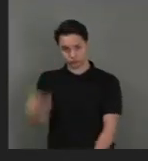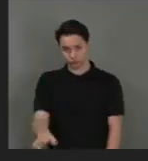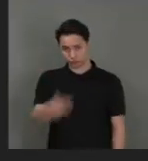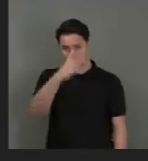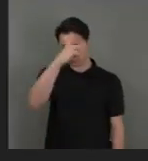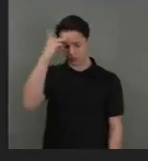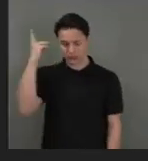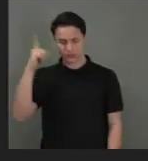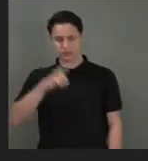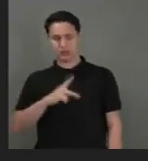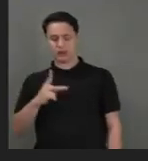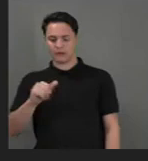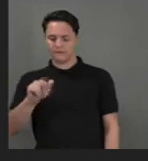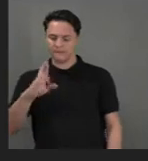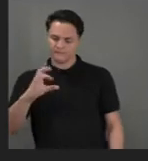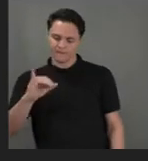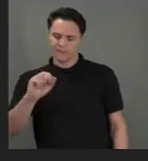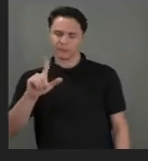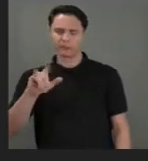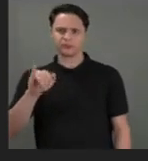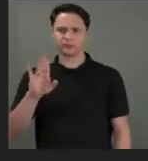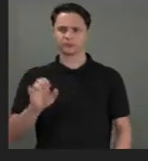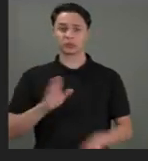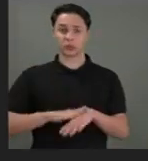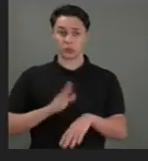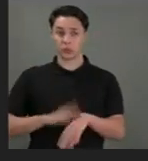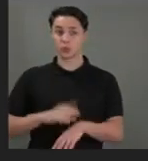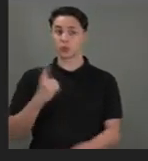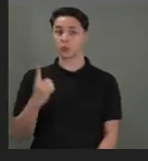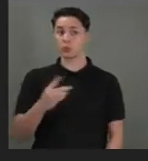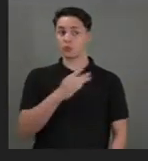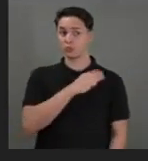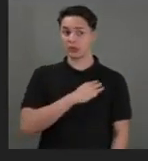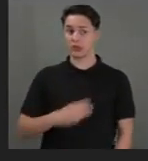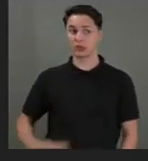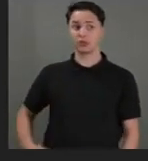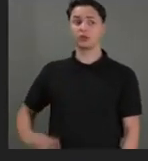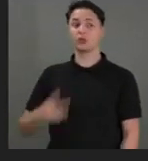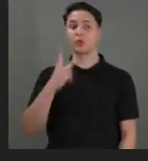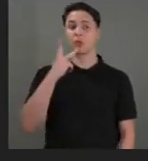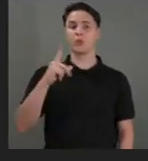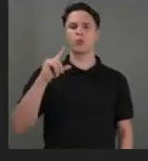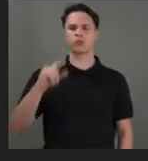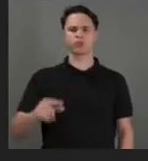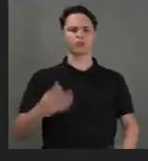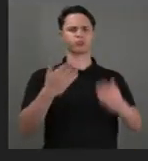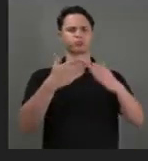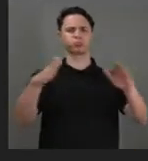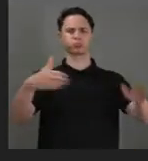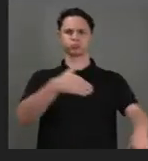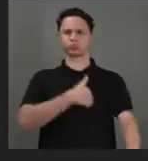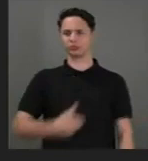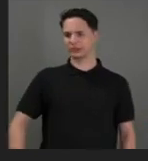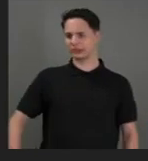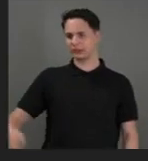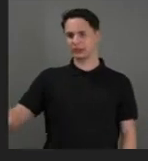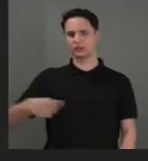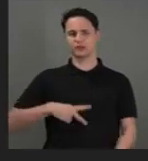parcialidade ficou explícita quando um dos ministros declara publicamente que eles